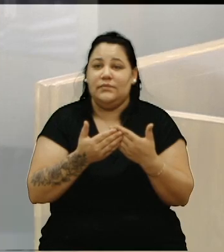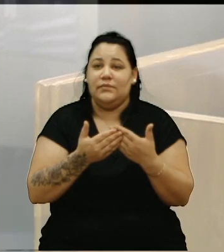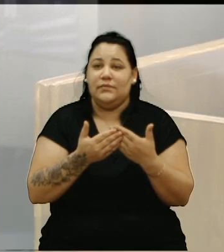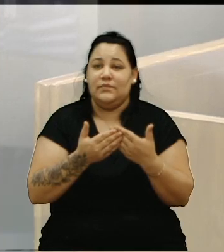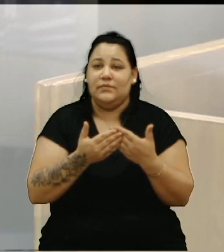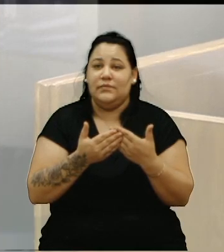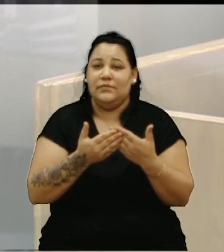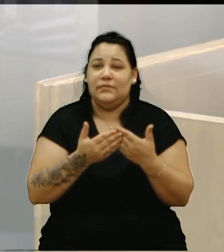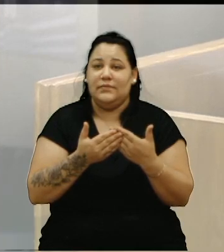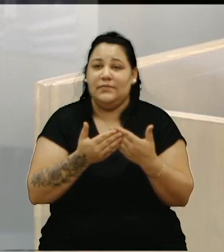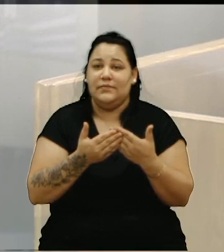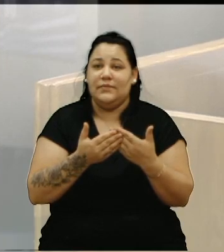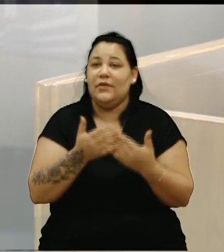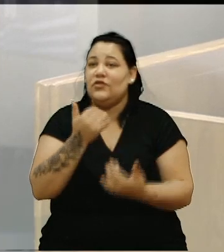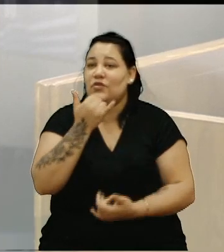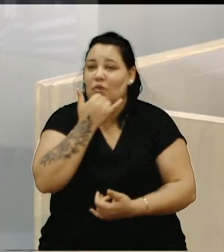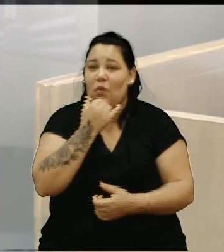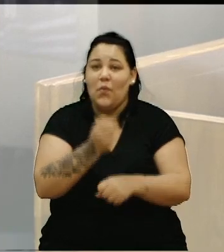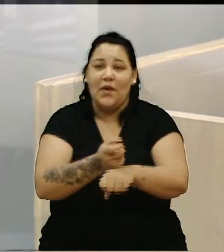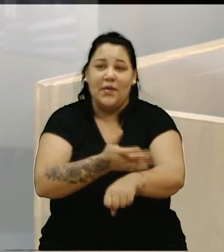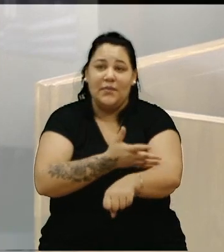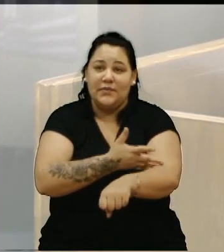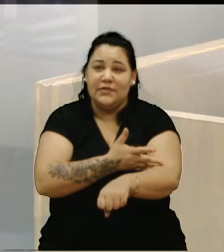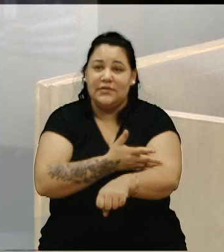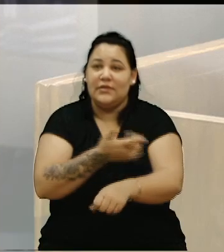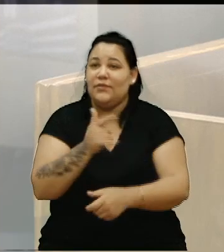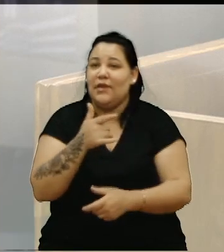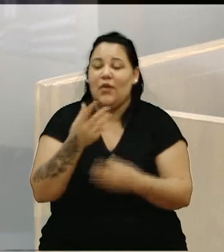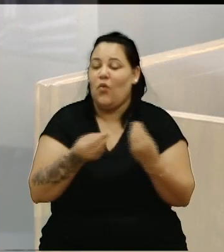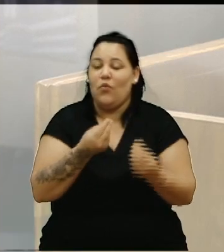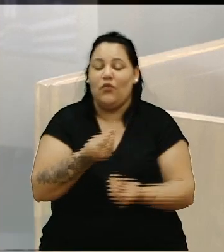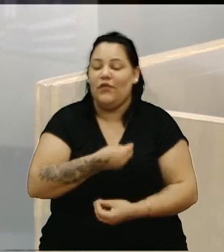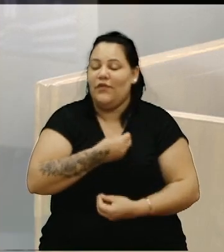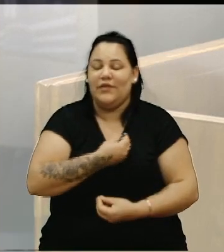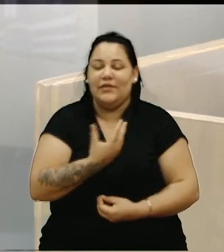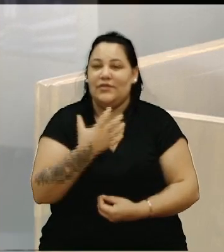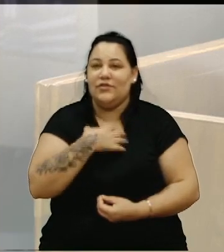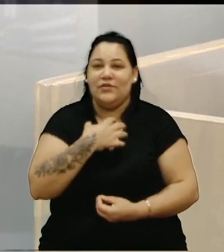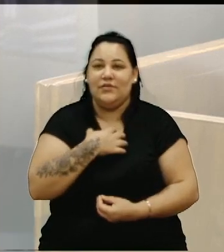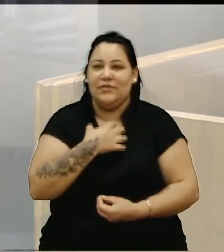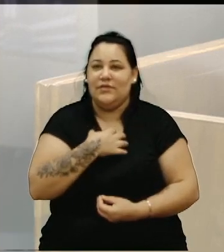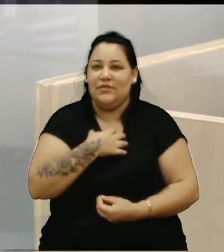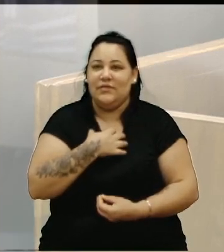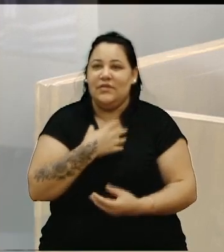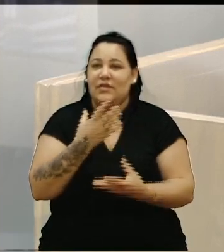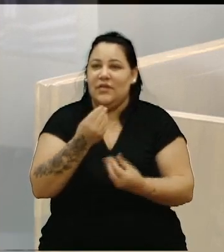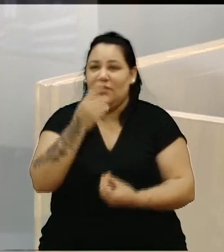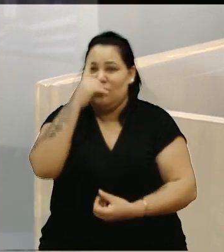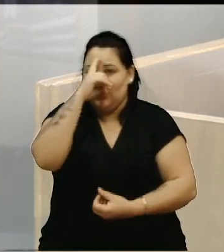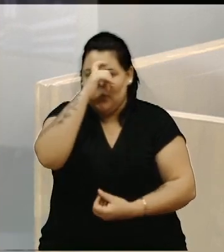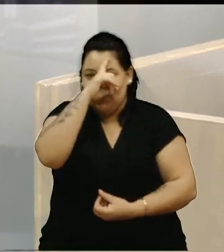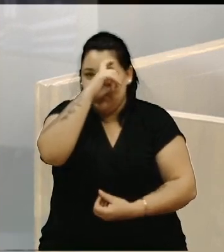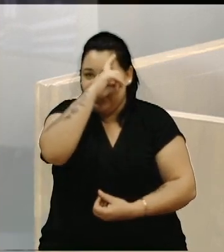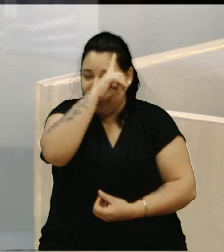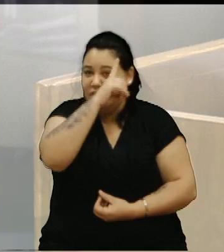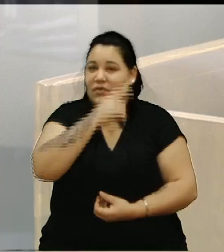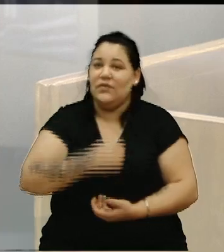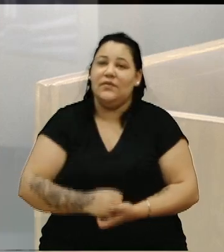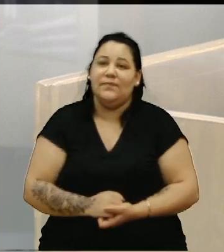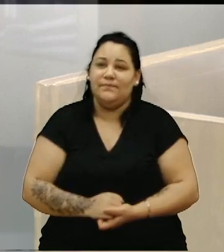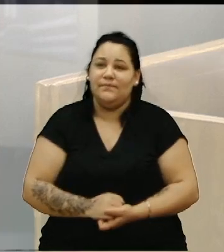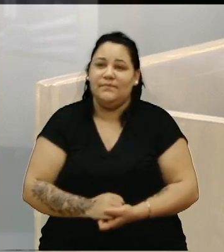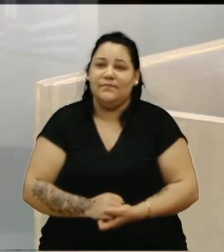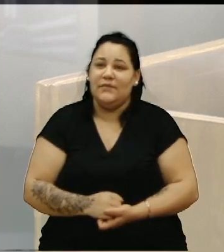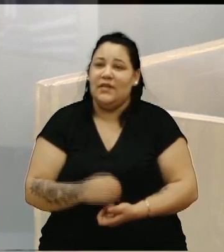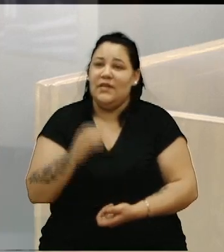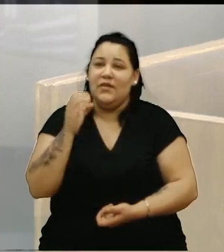E desculpe a emoção, mas não tem como viver assim. Eu vou dizer para vocês que é muito difícil mesmo. No verão eu